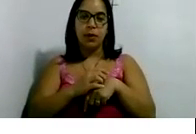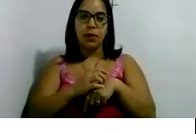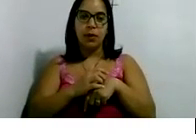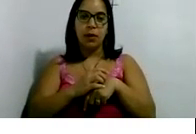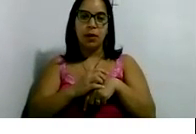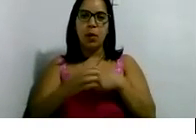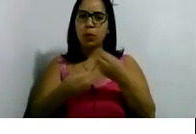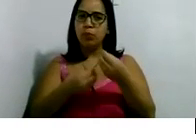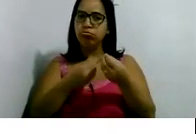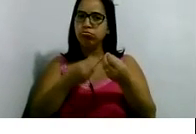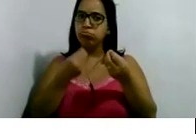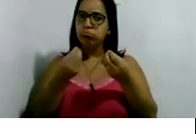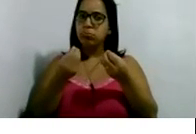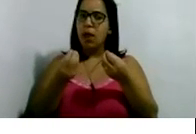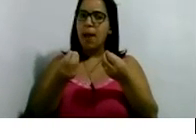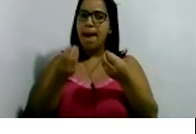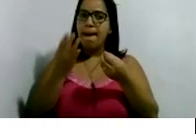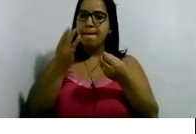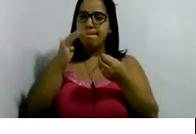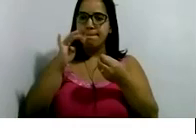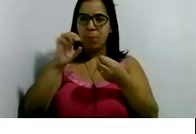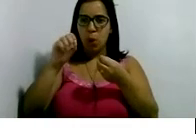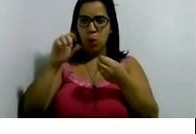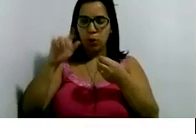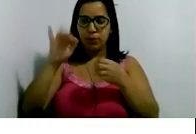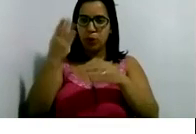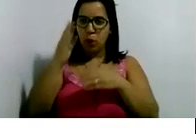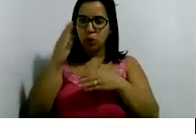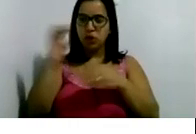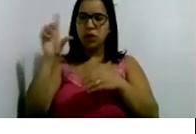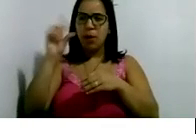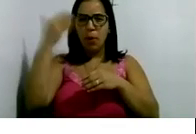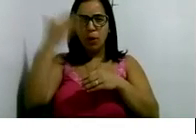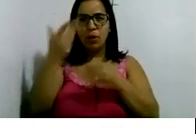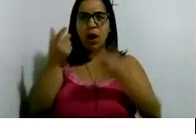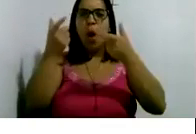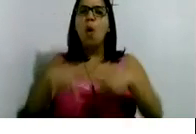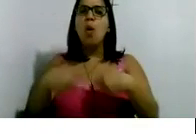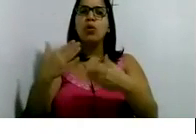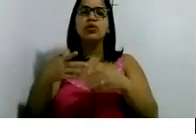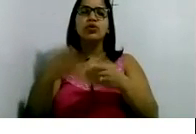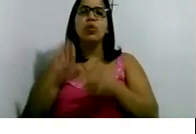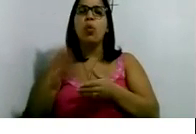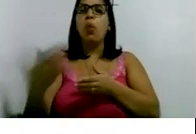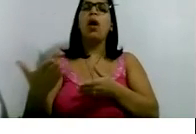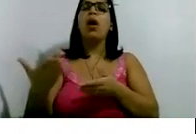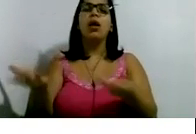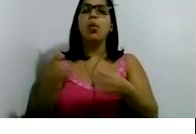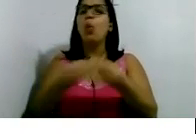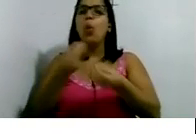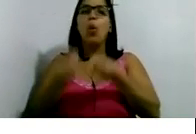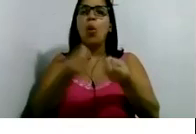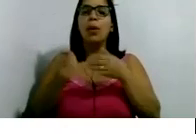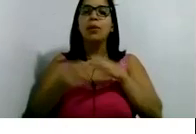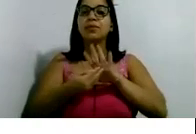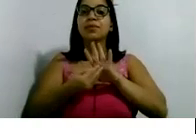Então, biologia molecular. Como, quando e onde? Então, a gente vai avaliar a expressão